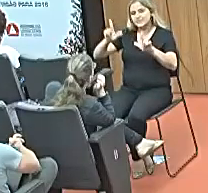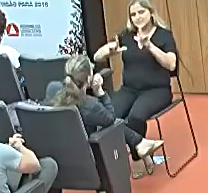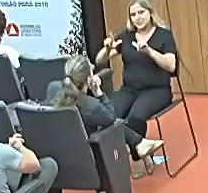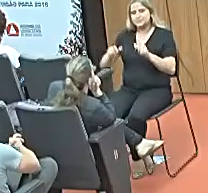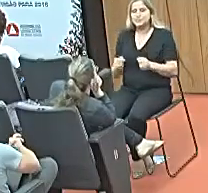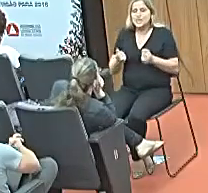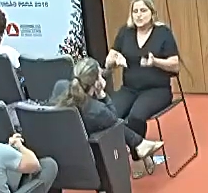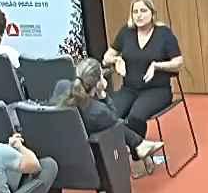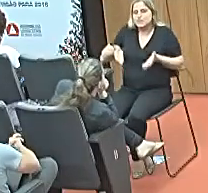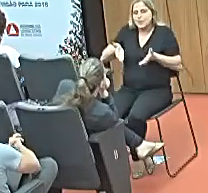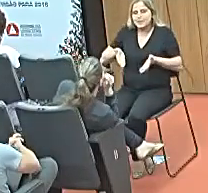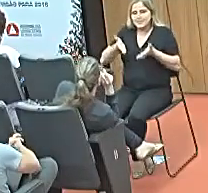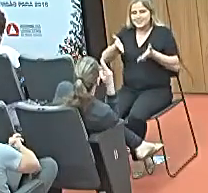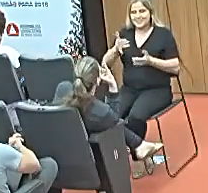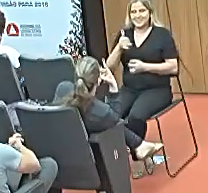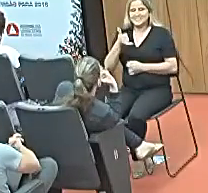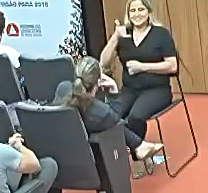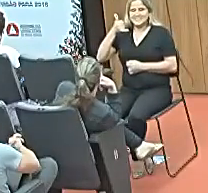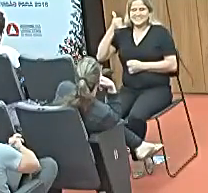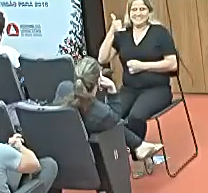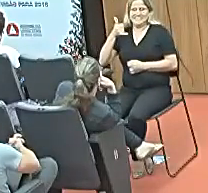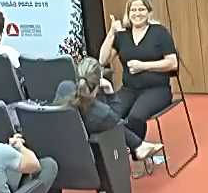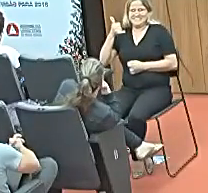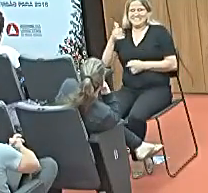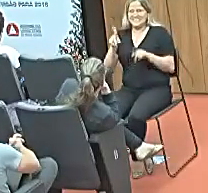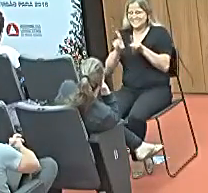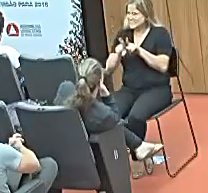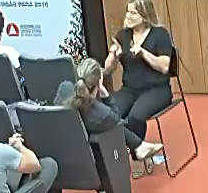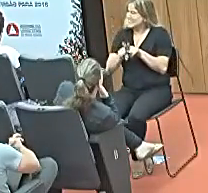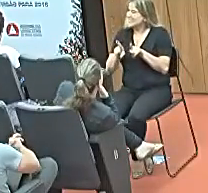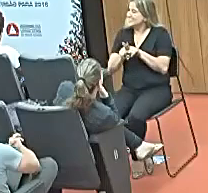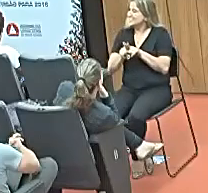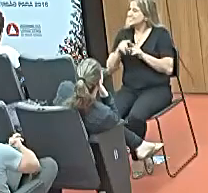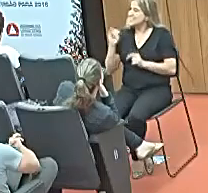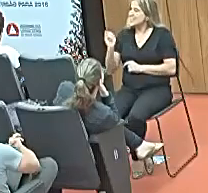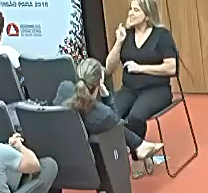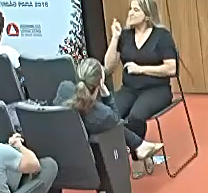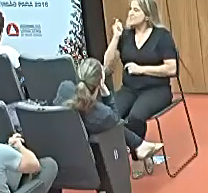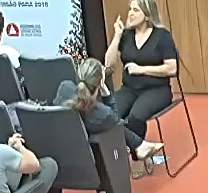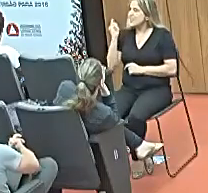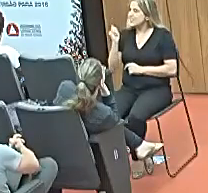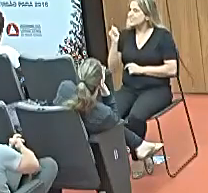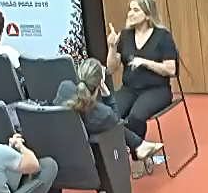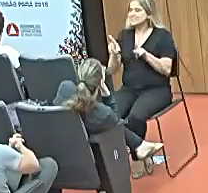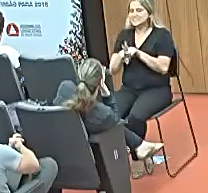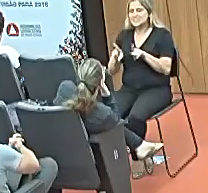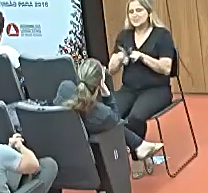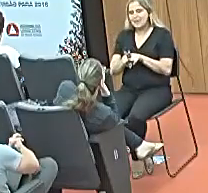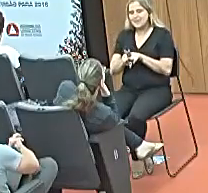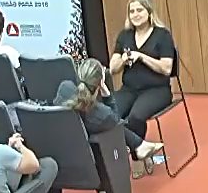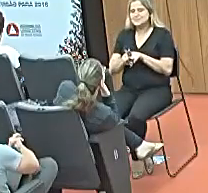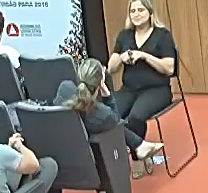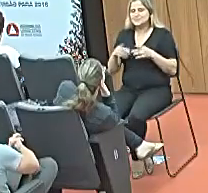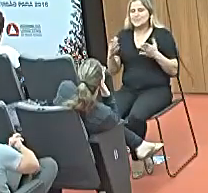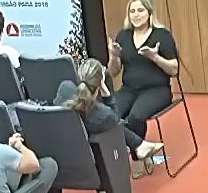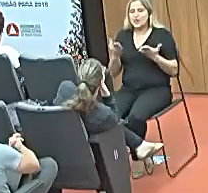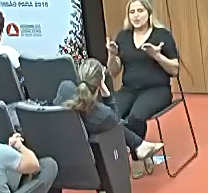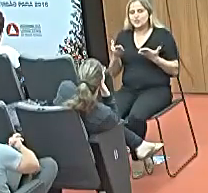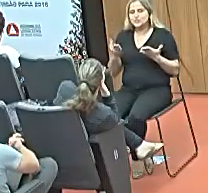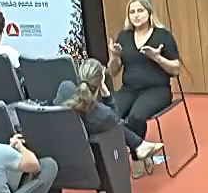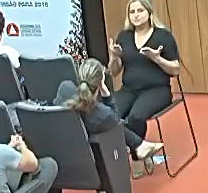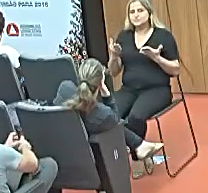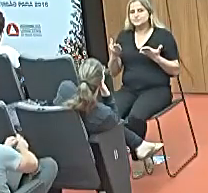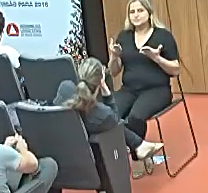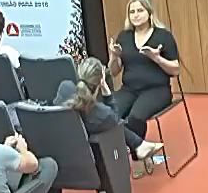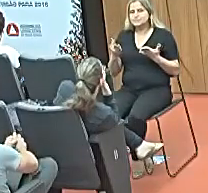sustentáveis é importante ressaltar nesse ponto aqui que hoje nós temos é é uma toda uma